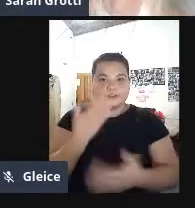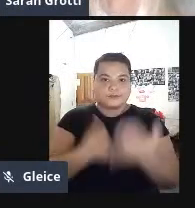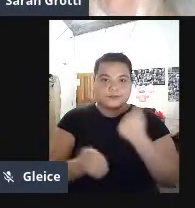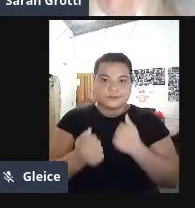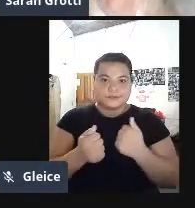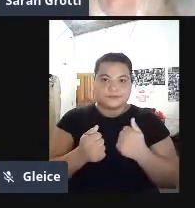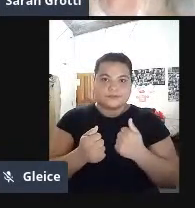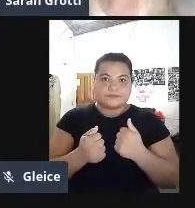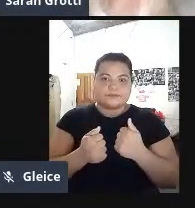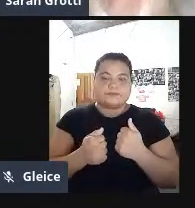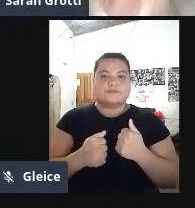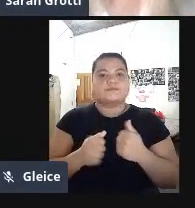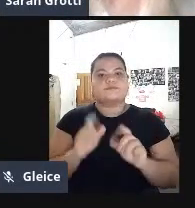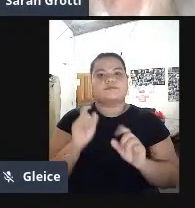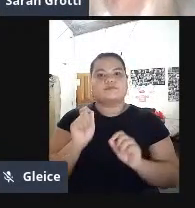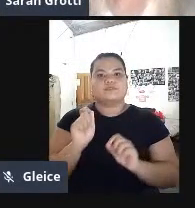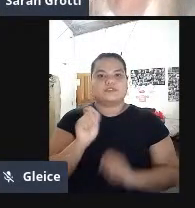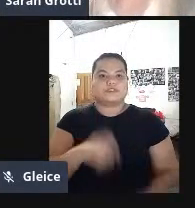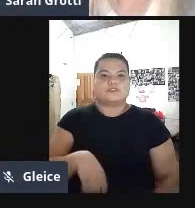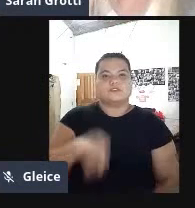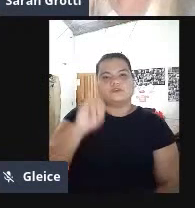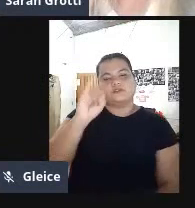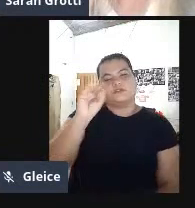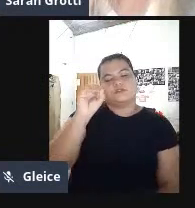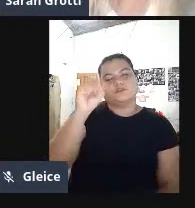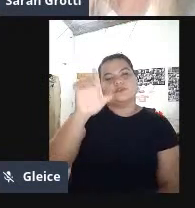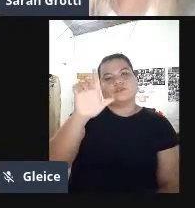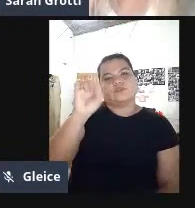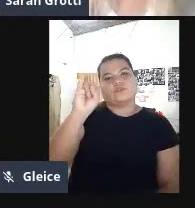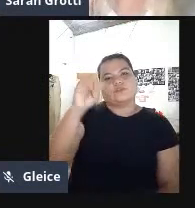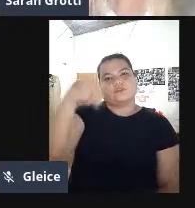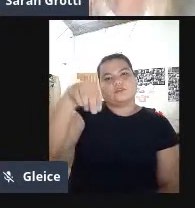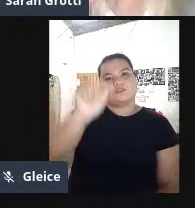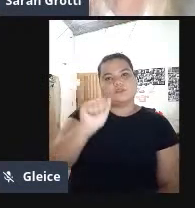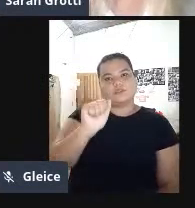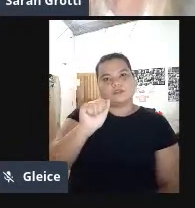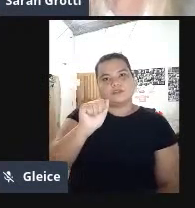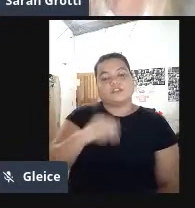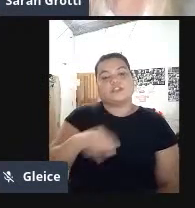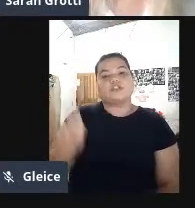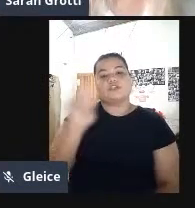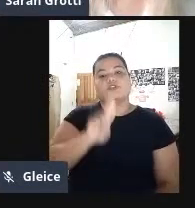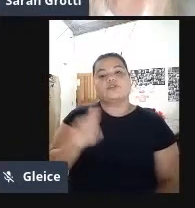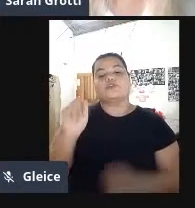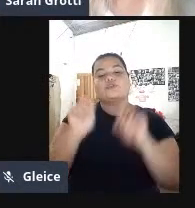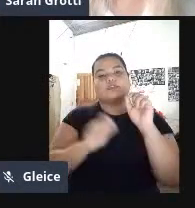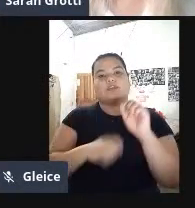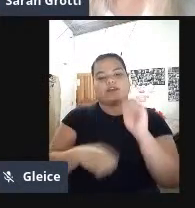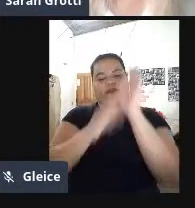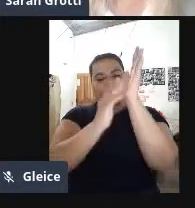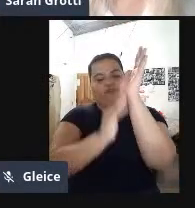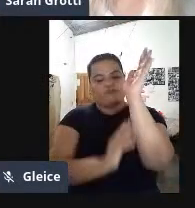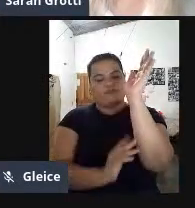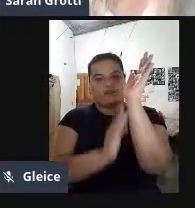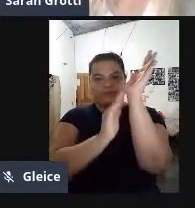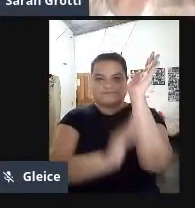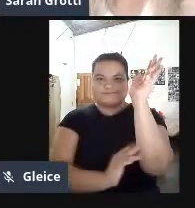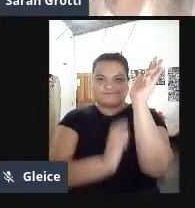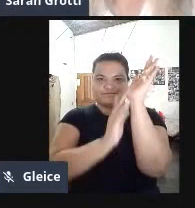a inulina e a oligofrutose. A gente usa muito fibra, né, para ajudar ali na